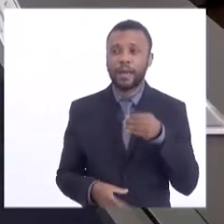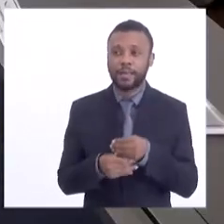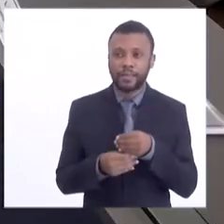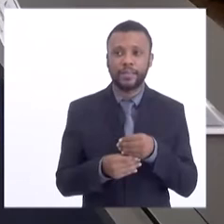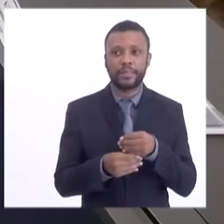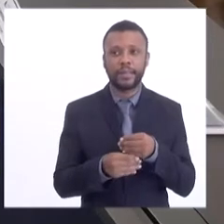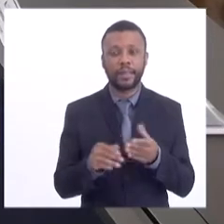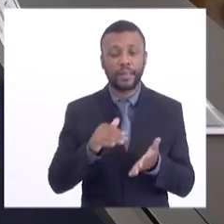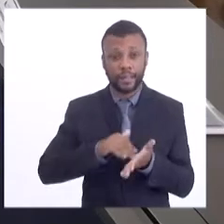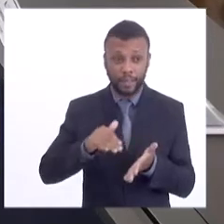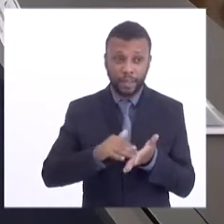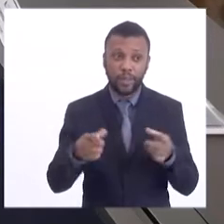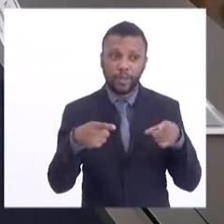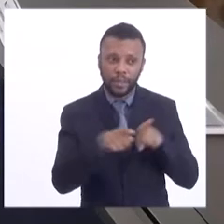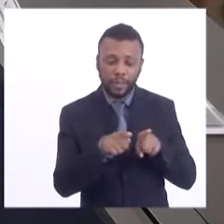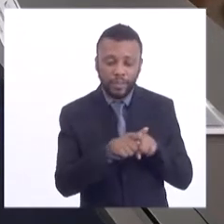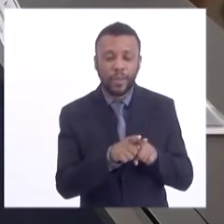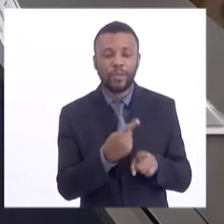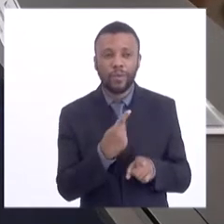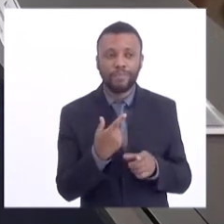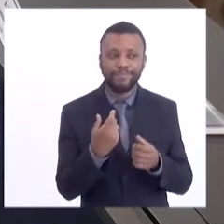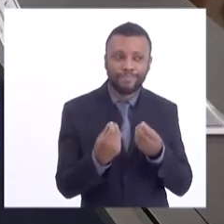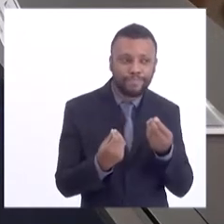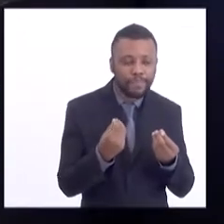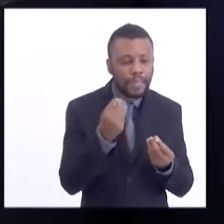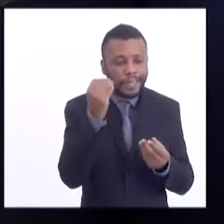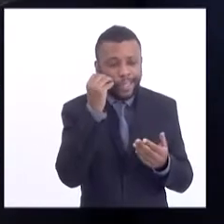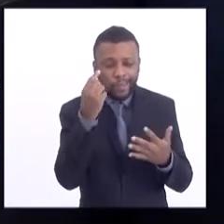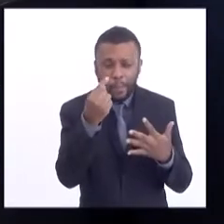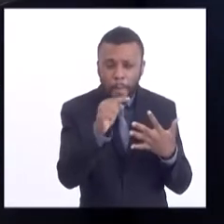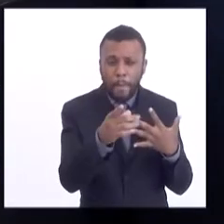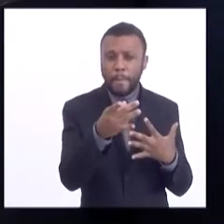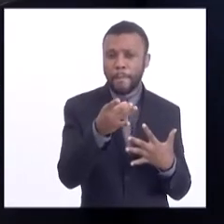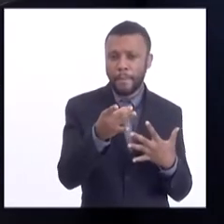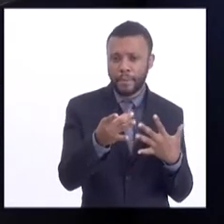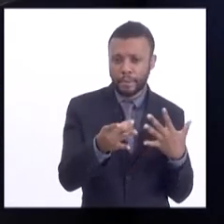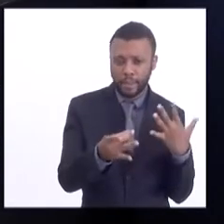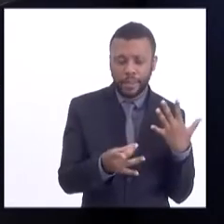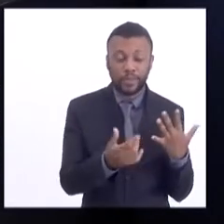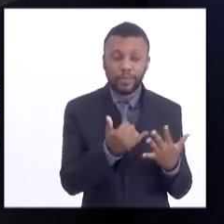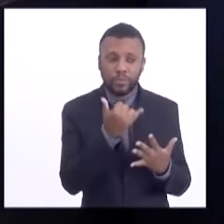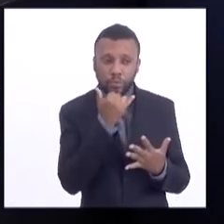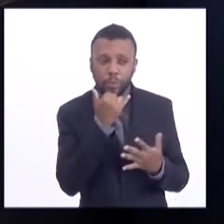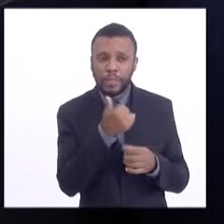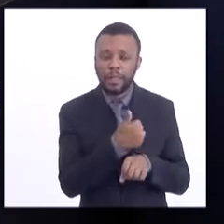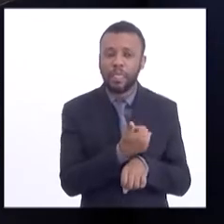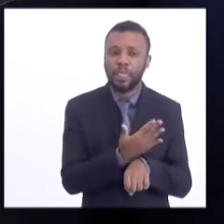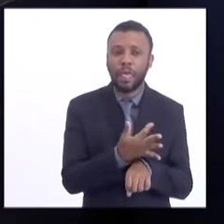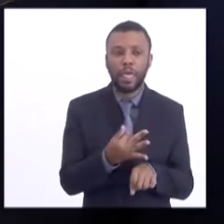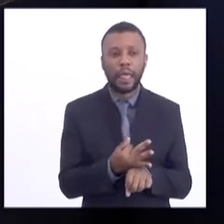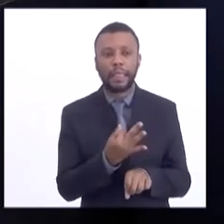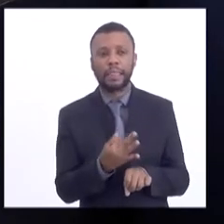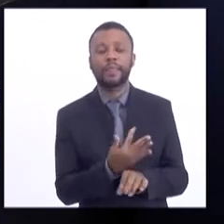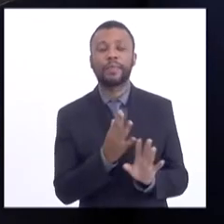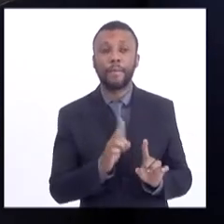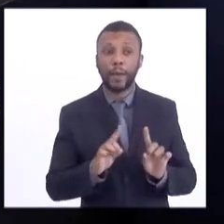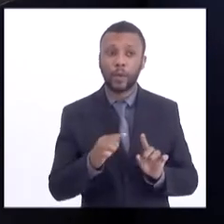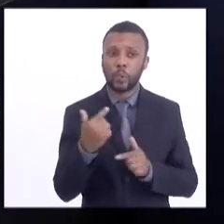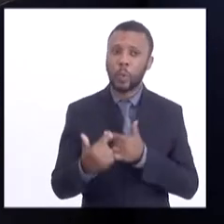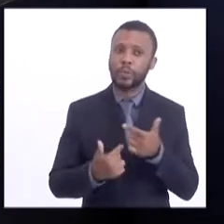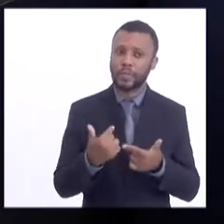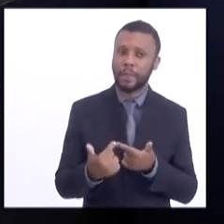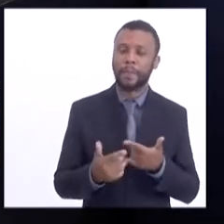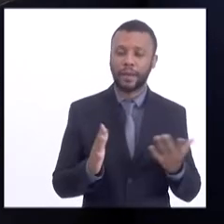porque eu tô um pouco sim fazer um apontamento mais detalhado aqui me perdoe se eu se eu insisto mas é o nosso trabalho